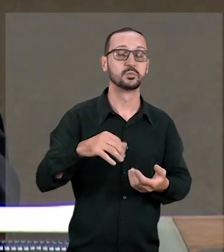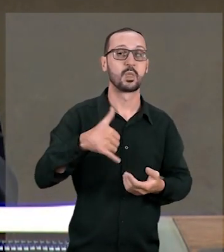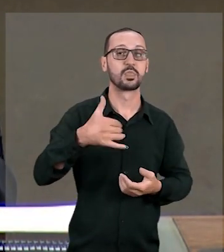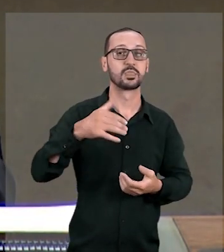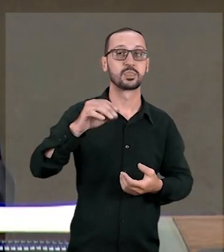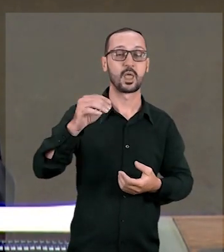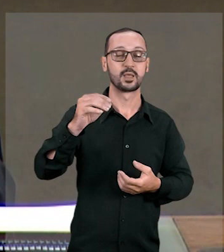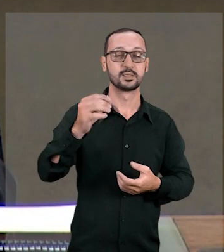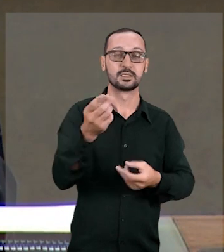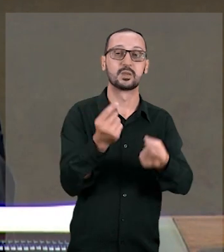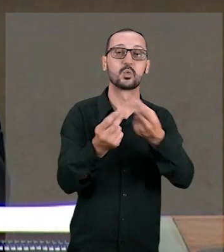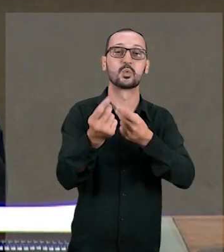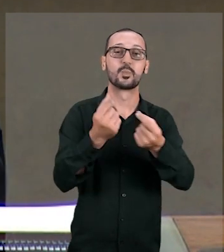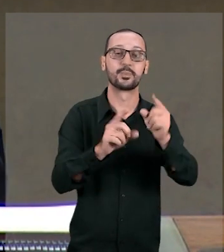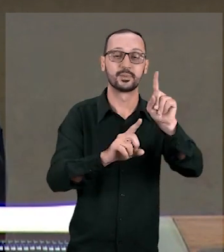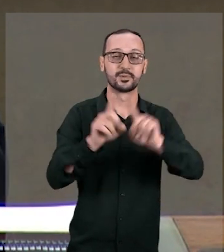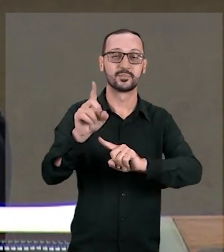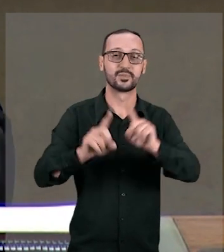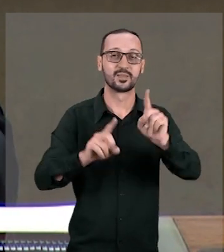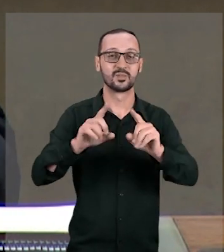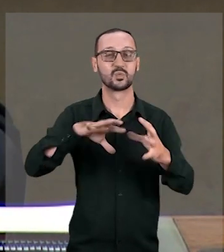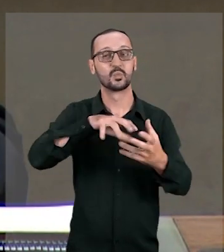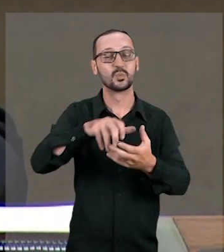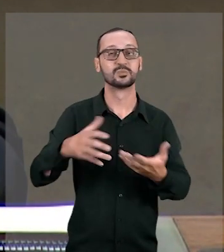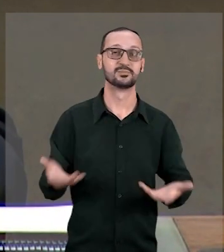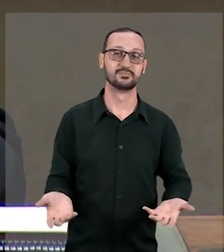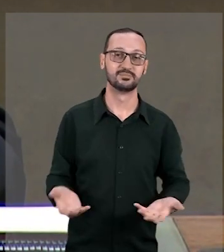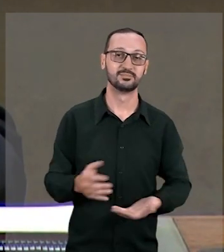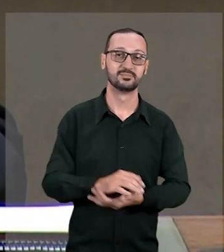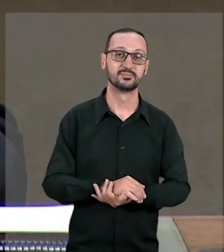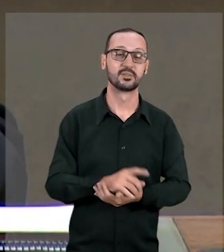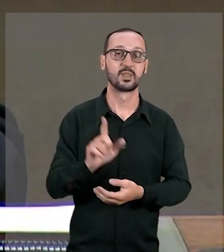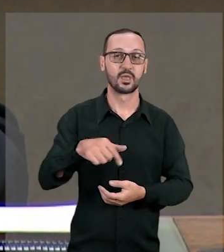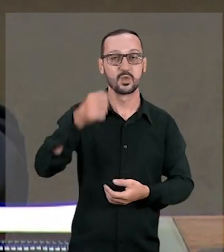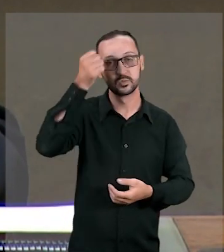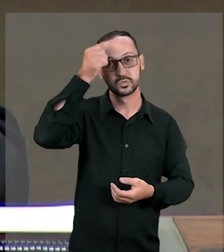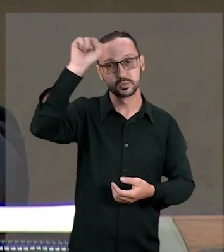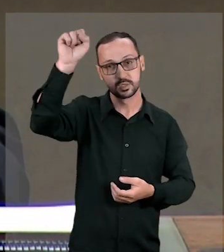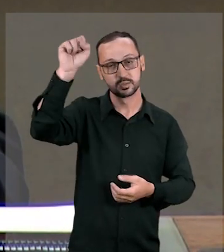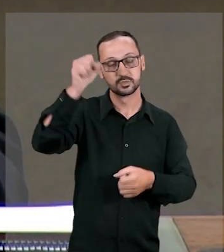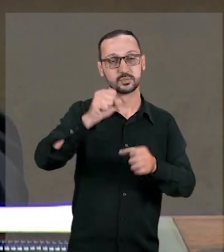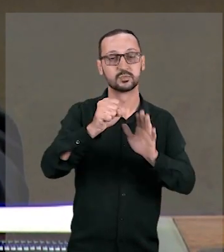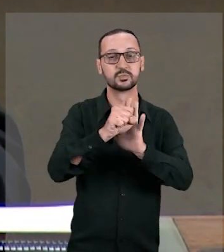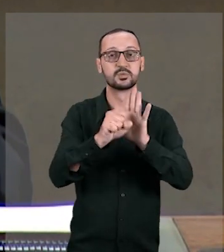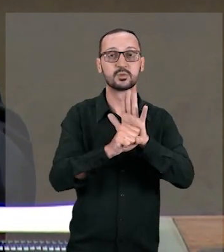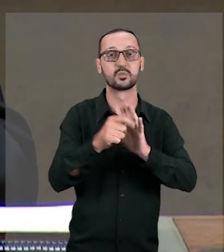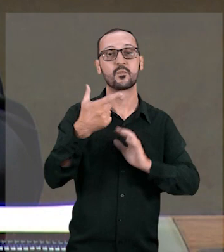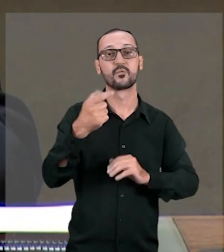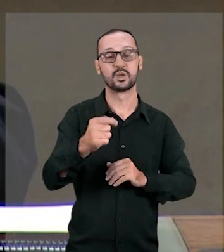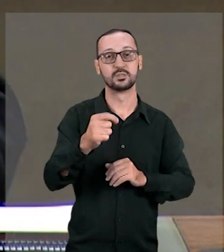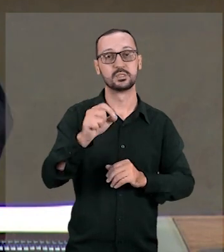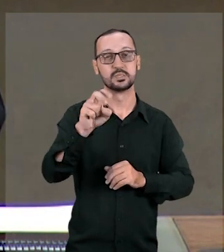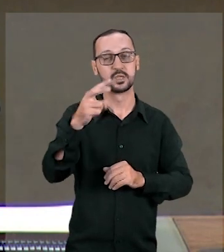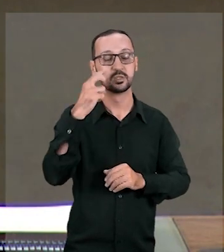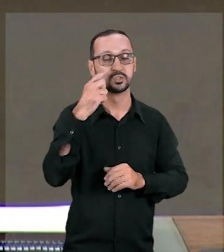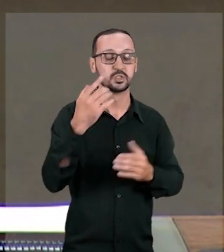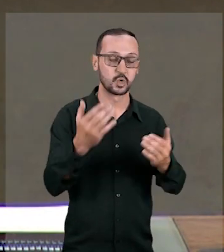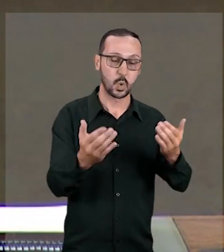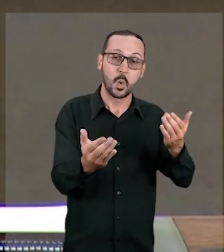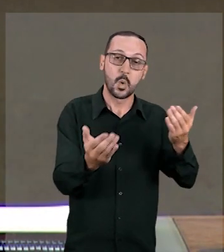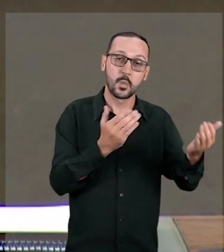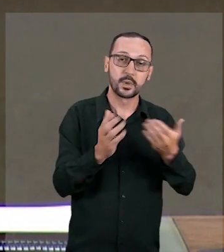maiores economias do mundo. O Brasil foi um dos maiores sucessos do século XX. Portanto, se nós olharmos